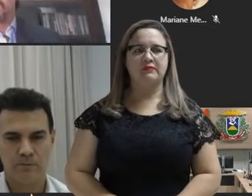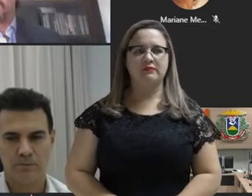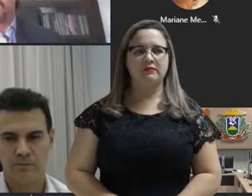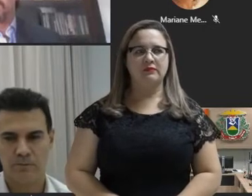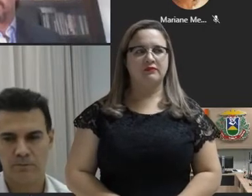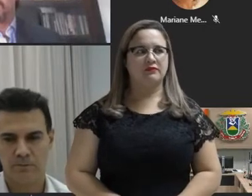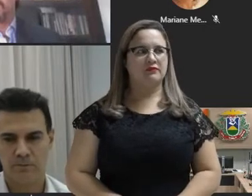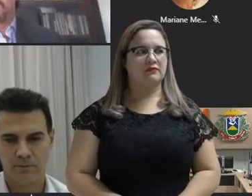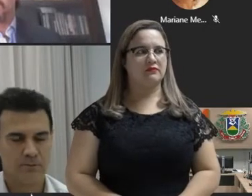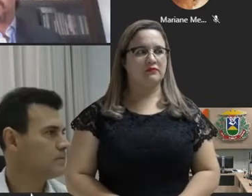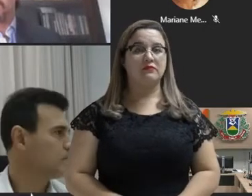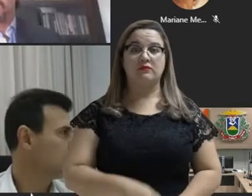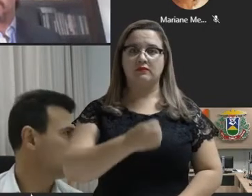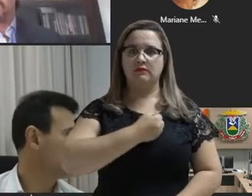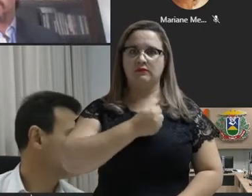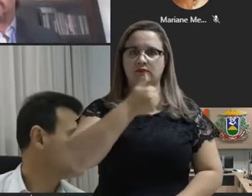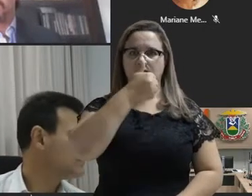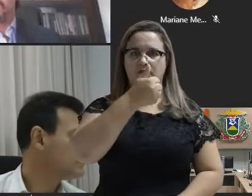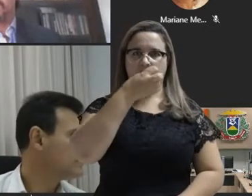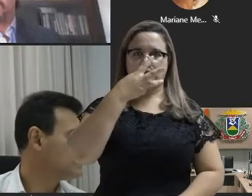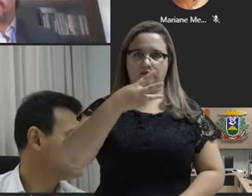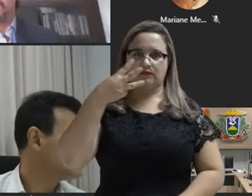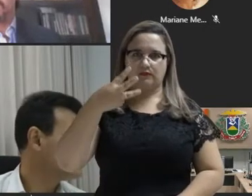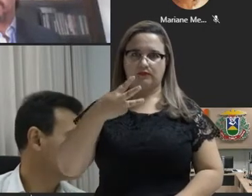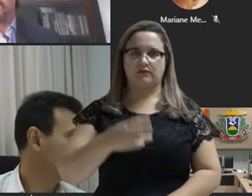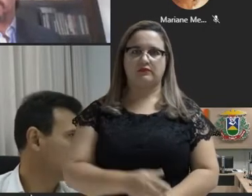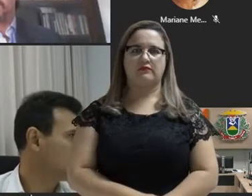É o 133, Letícia.